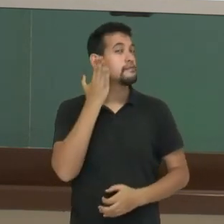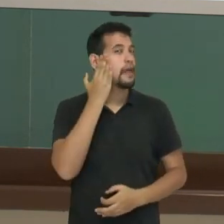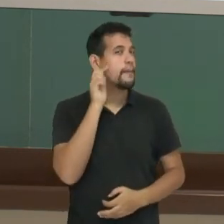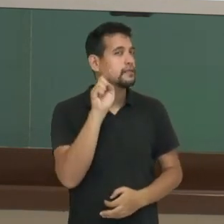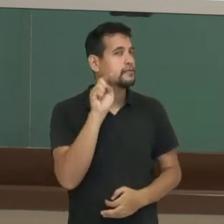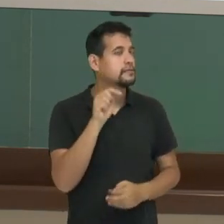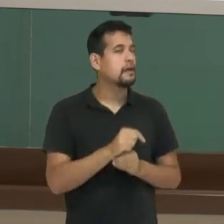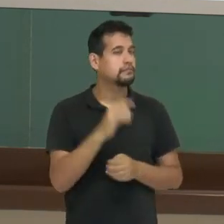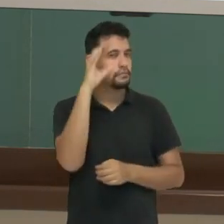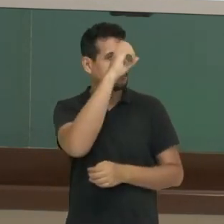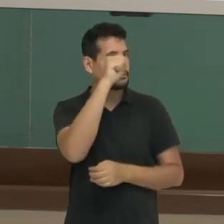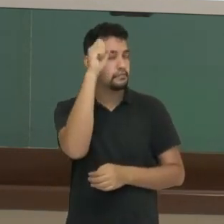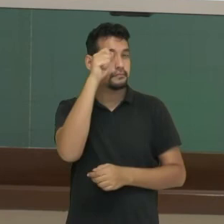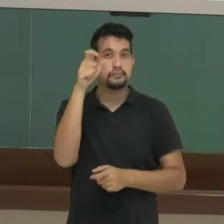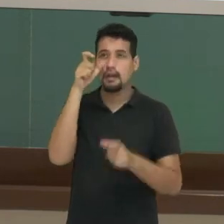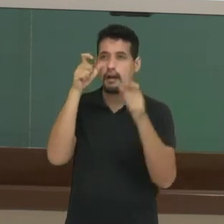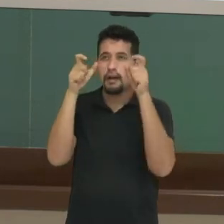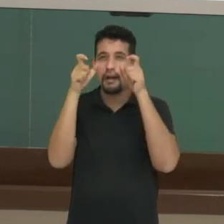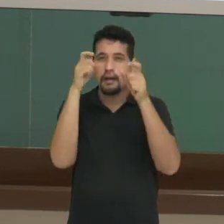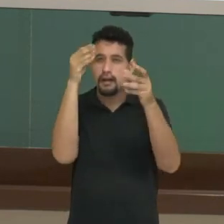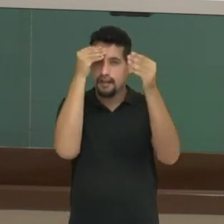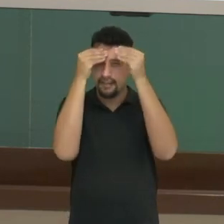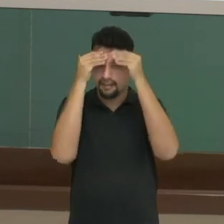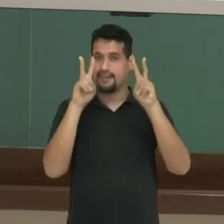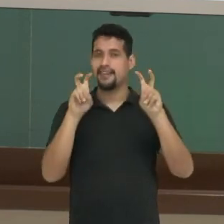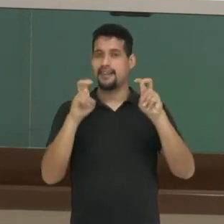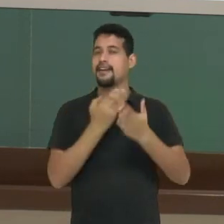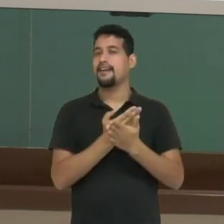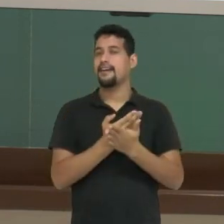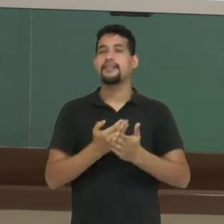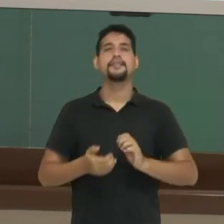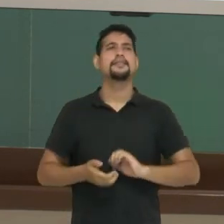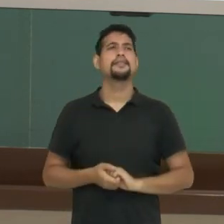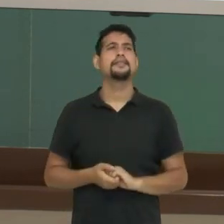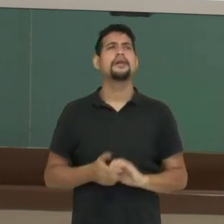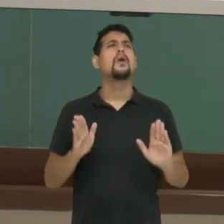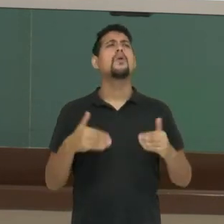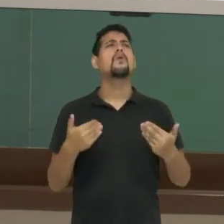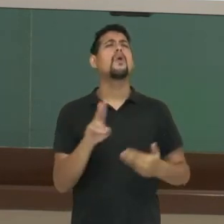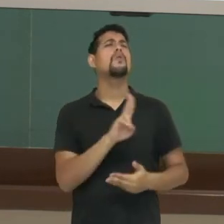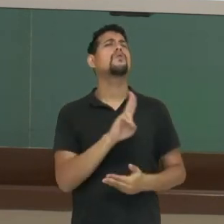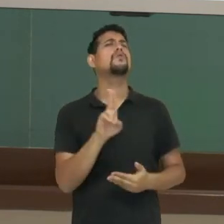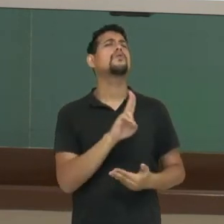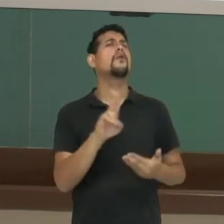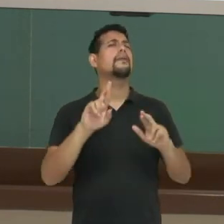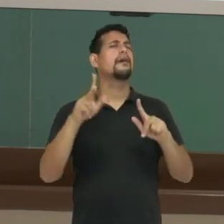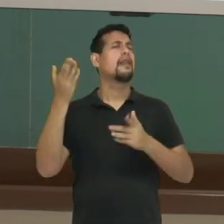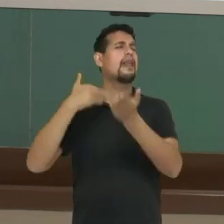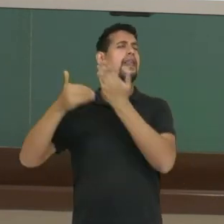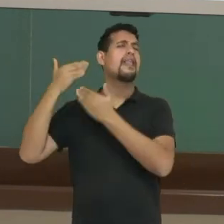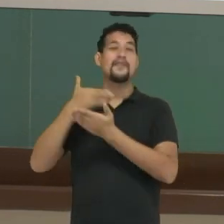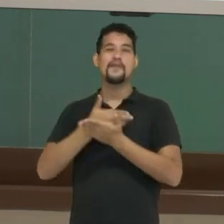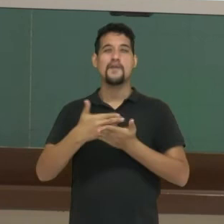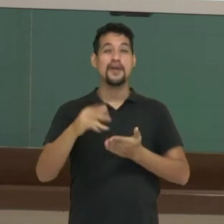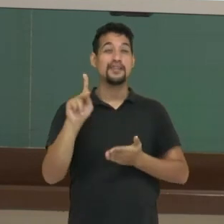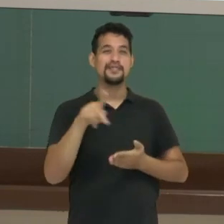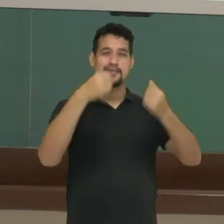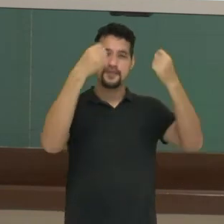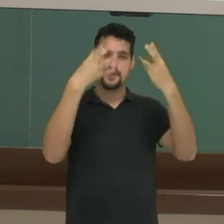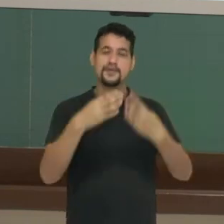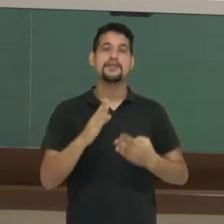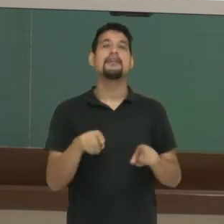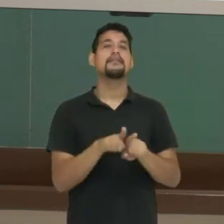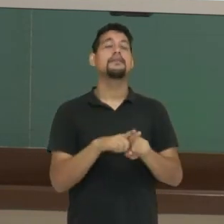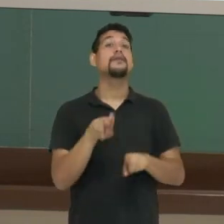bem ligadinhos com o assunto dessa aula. Qual o outro nome lá no começo que a prof falou,